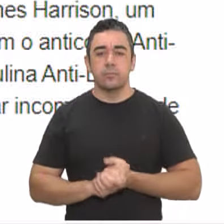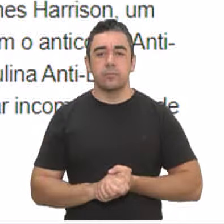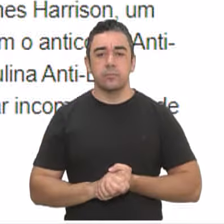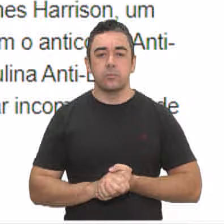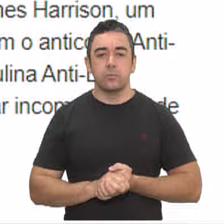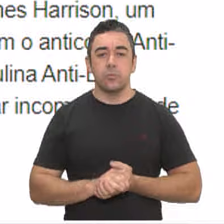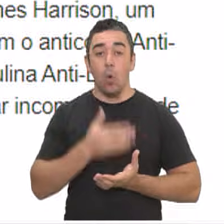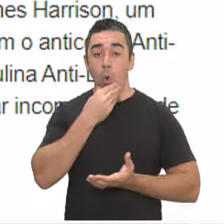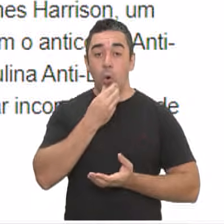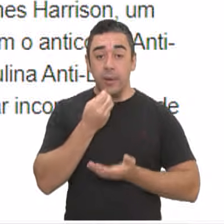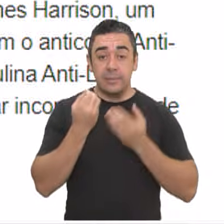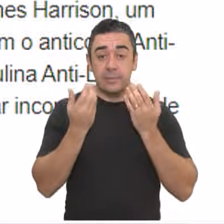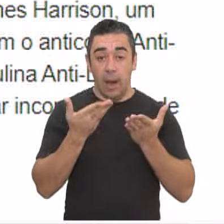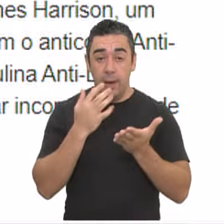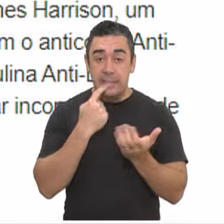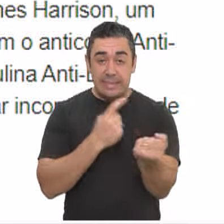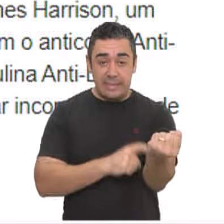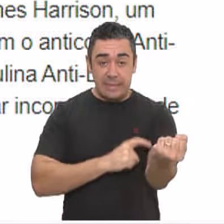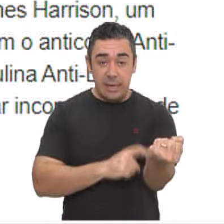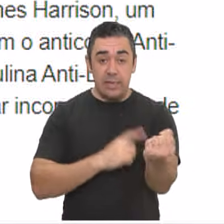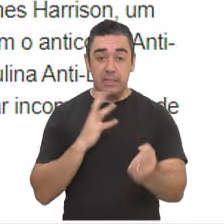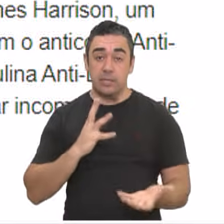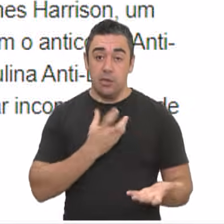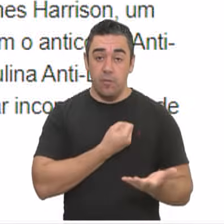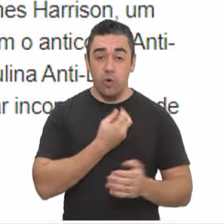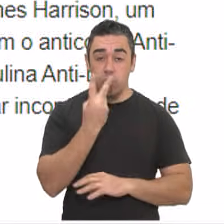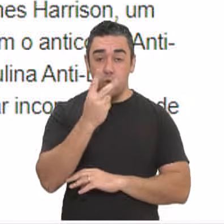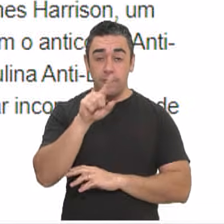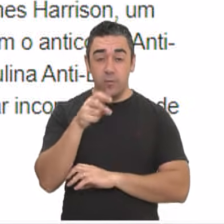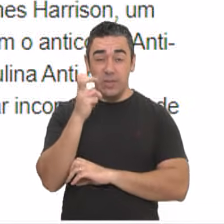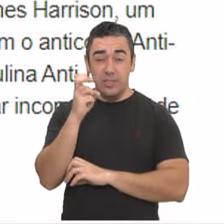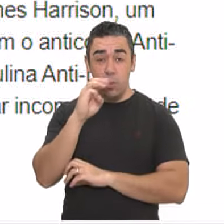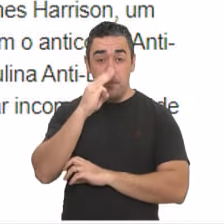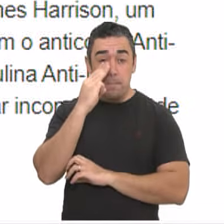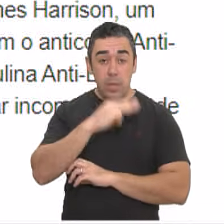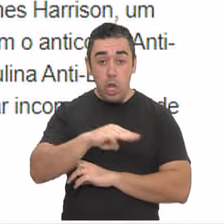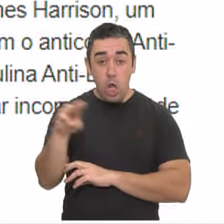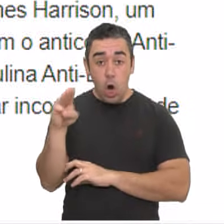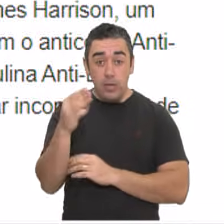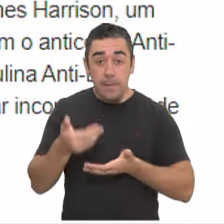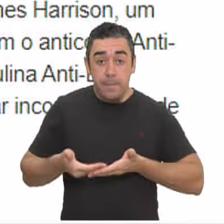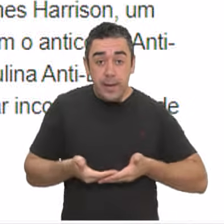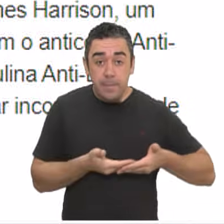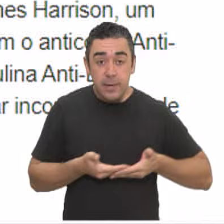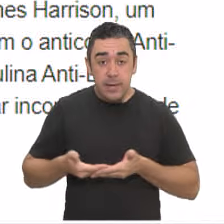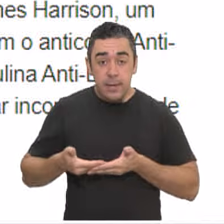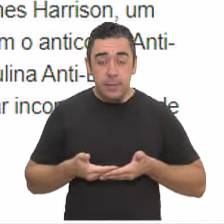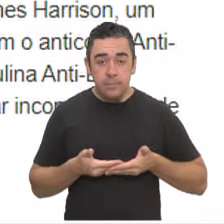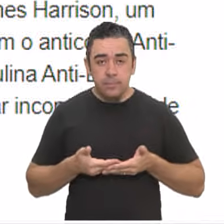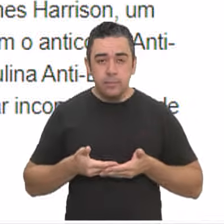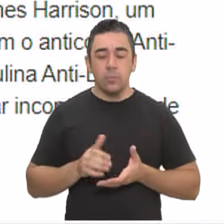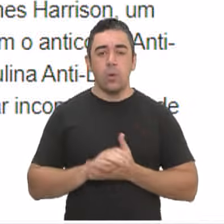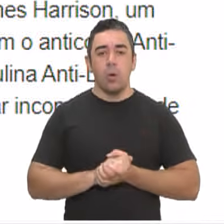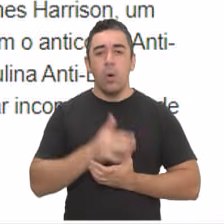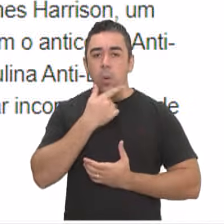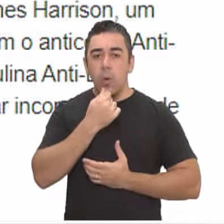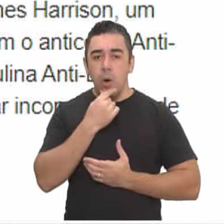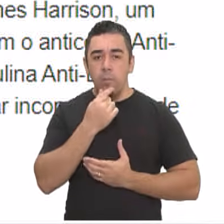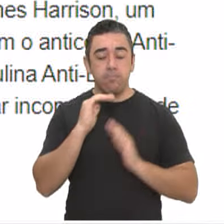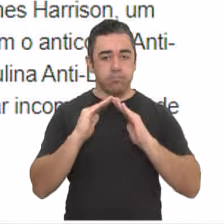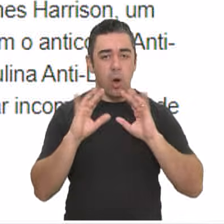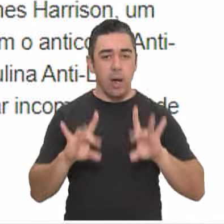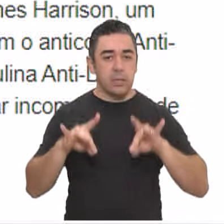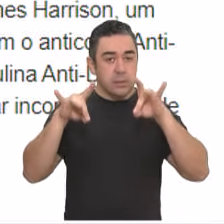quase 2,5 milhões de bebês. Estima-se que quase 2,5 milhões de bebês foram salvos pelo australiano James